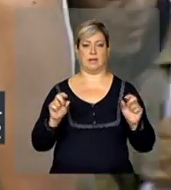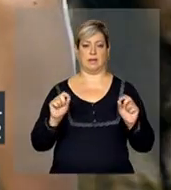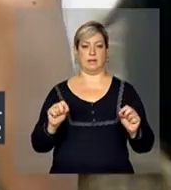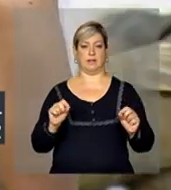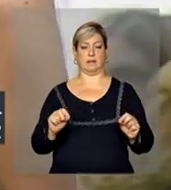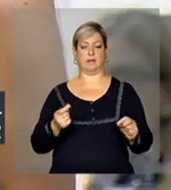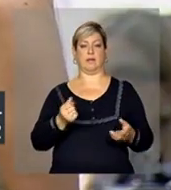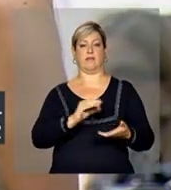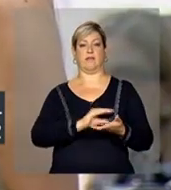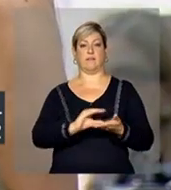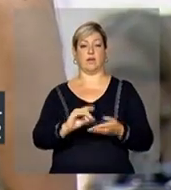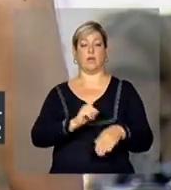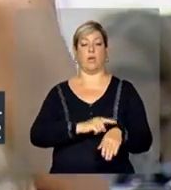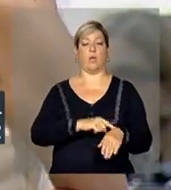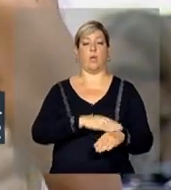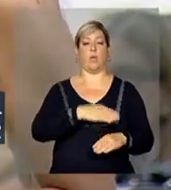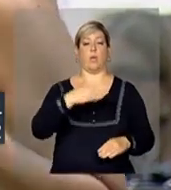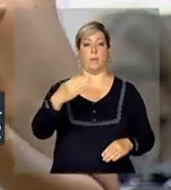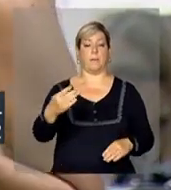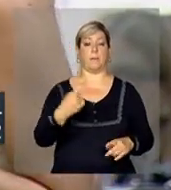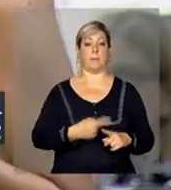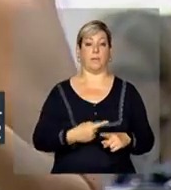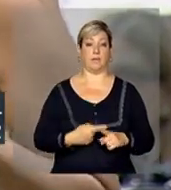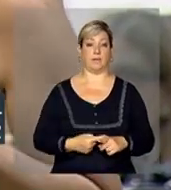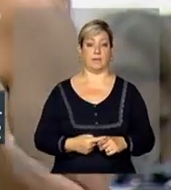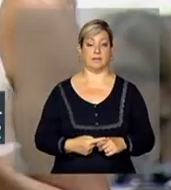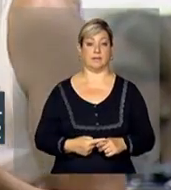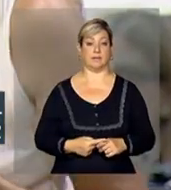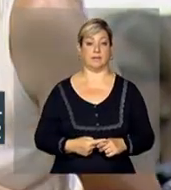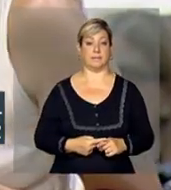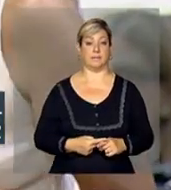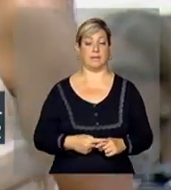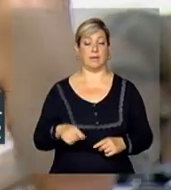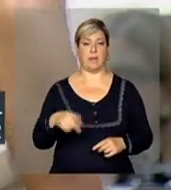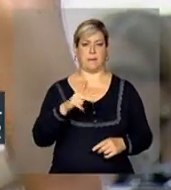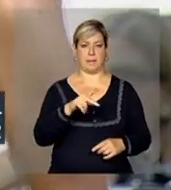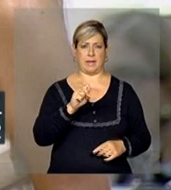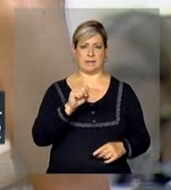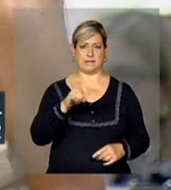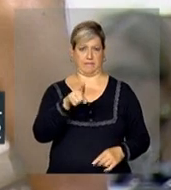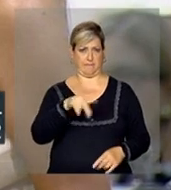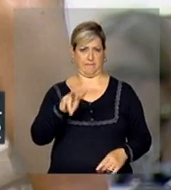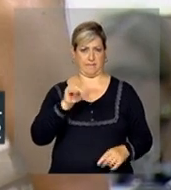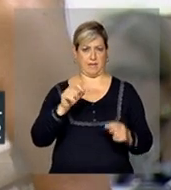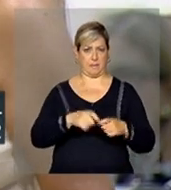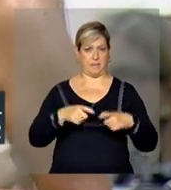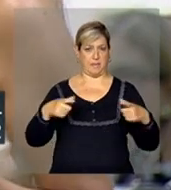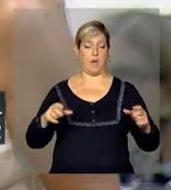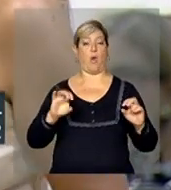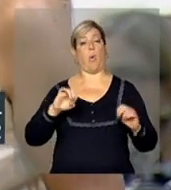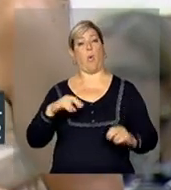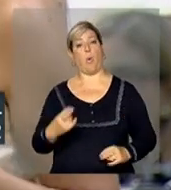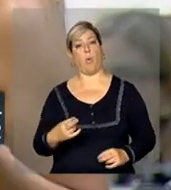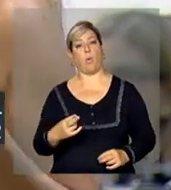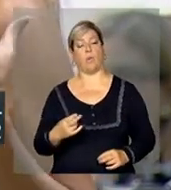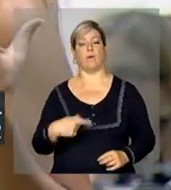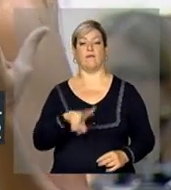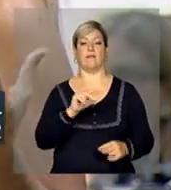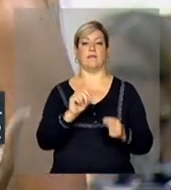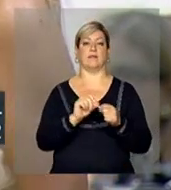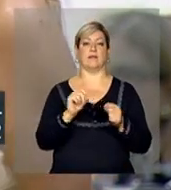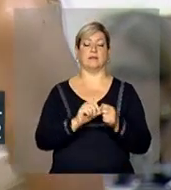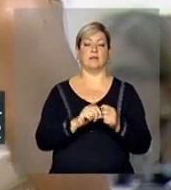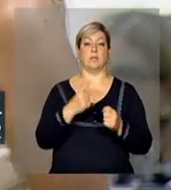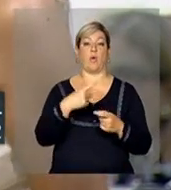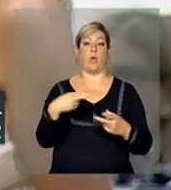do investimento de longo prazo. É que, para mim, não, é o PSI que vocês vão ampliar ou vocês vão criar um